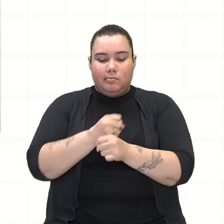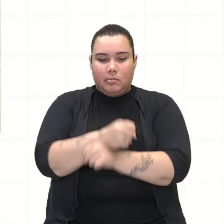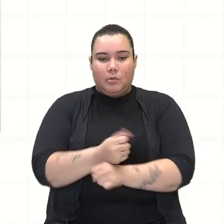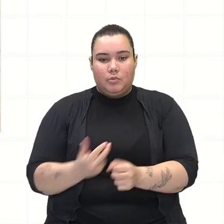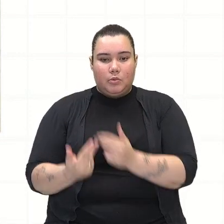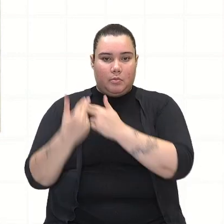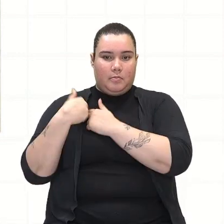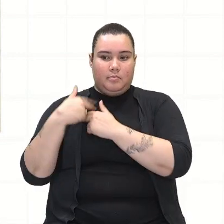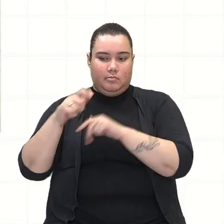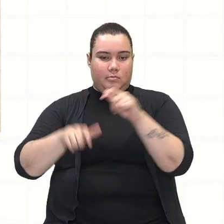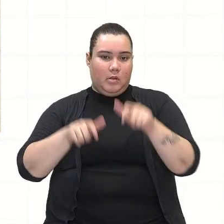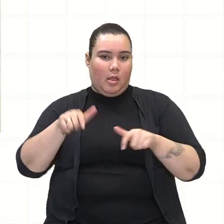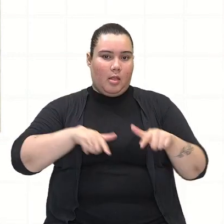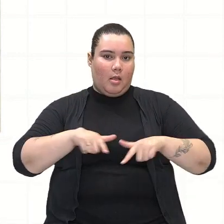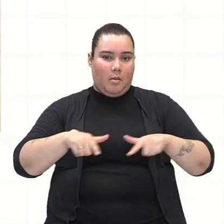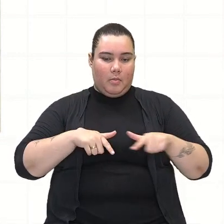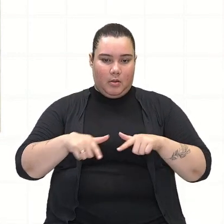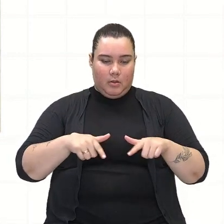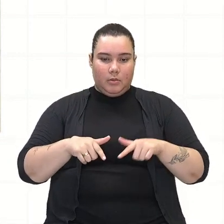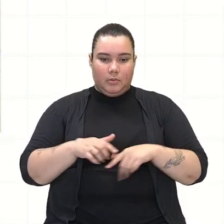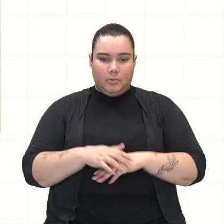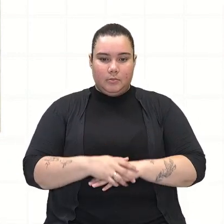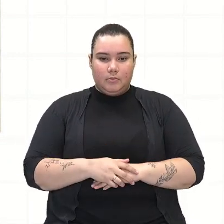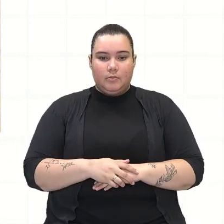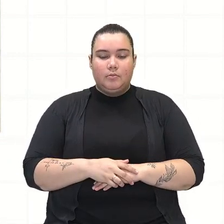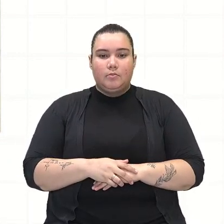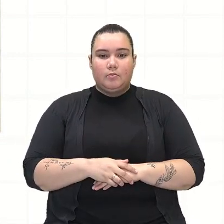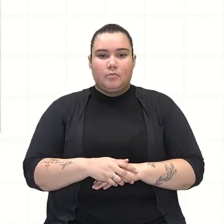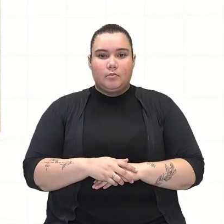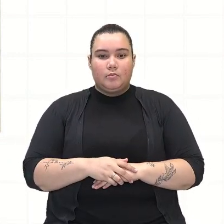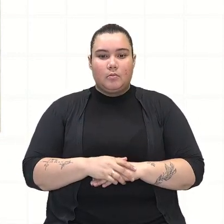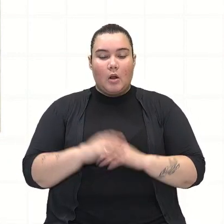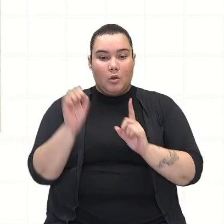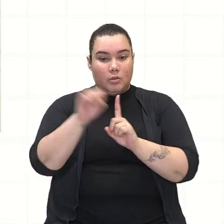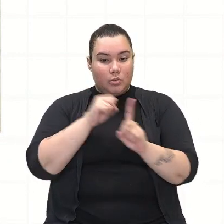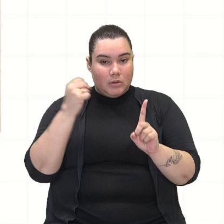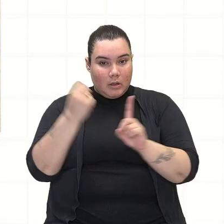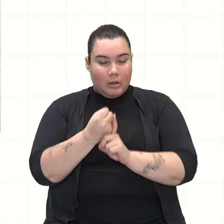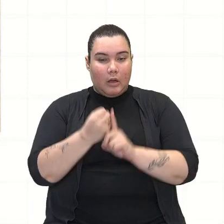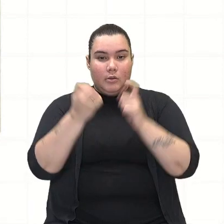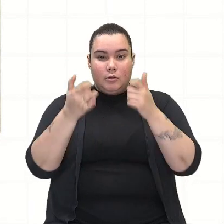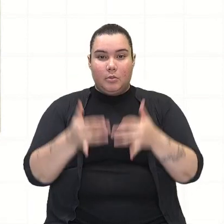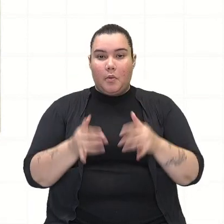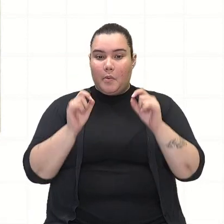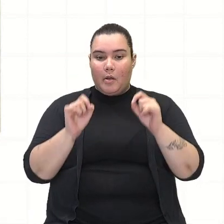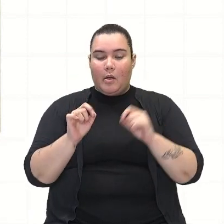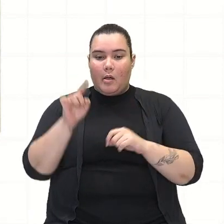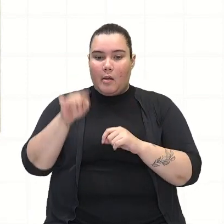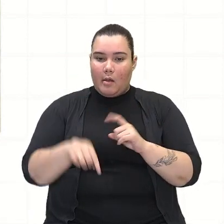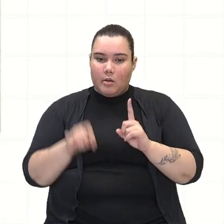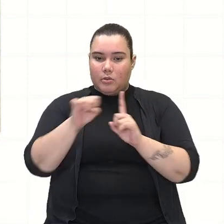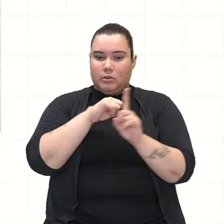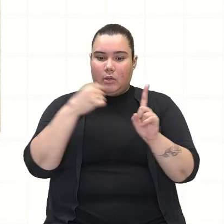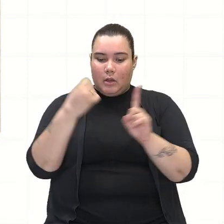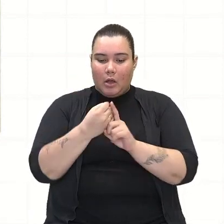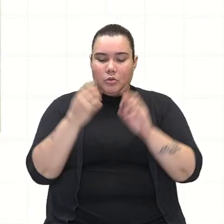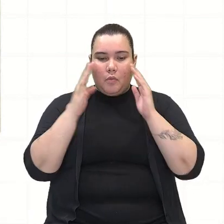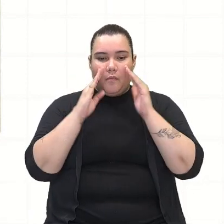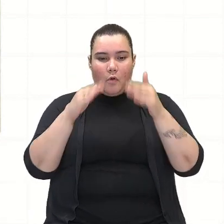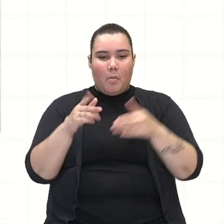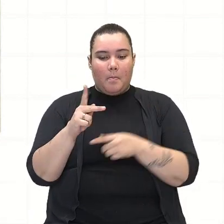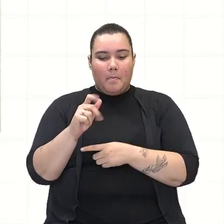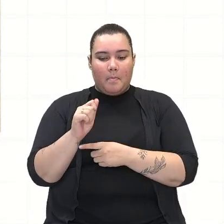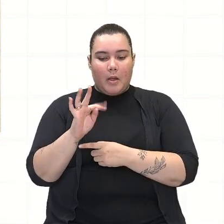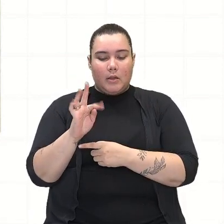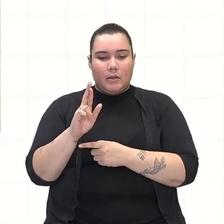fossem responsáveis por essas tarefas. A sociedade colonial era uma sociedade patriarcal, era uma